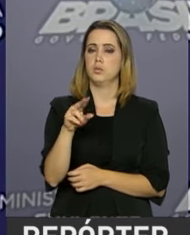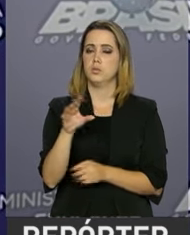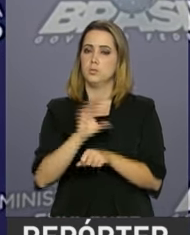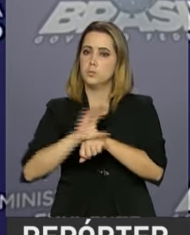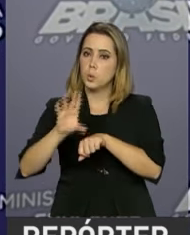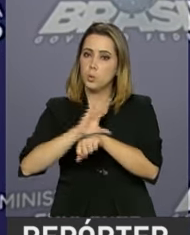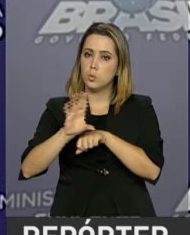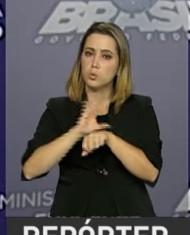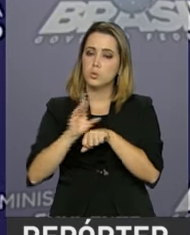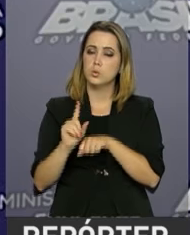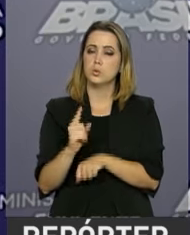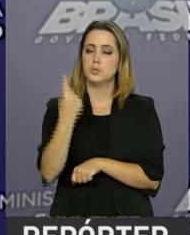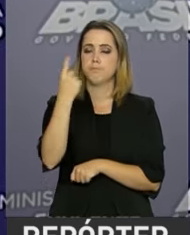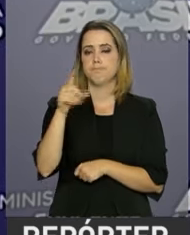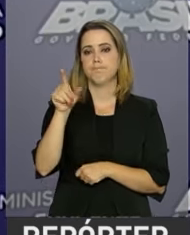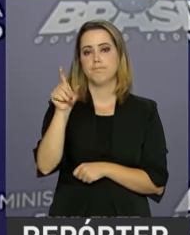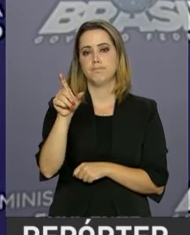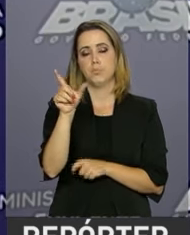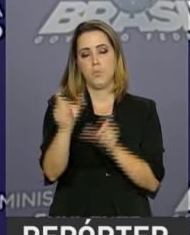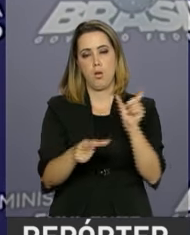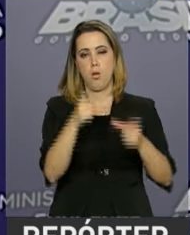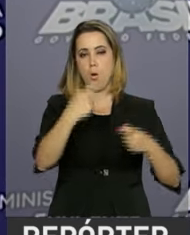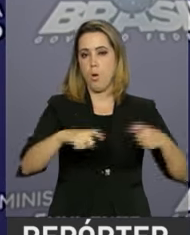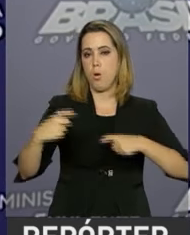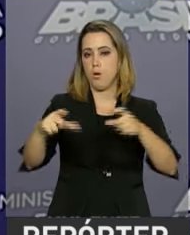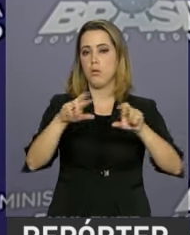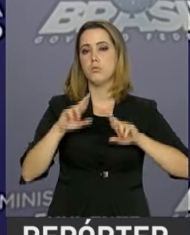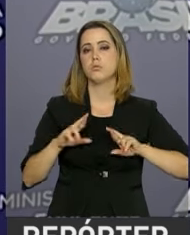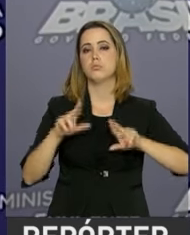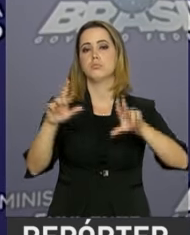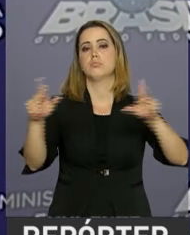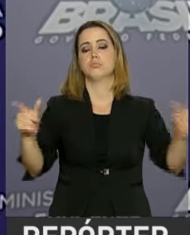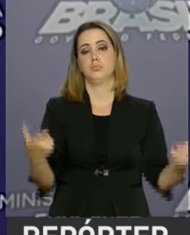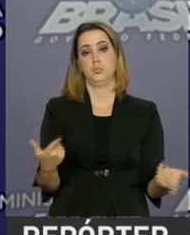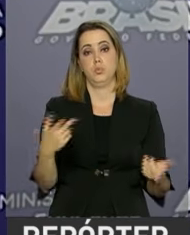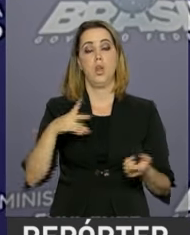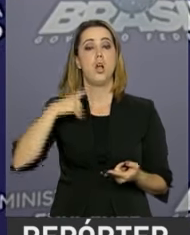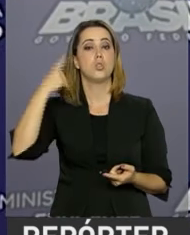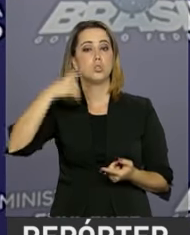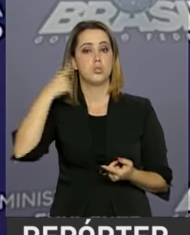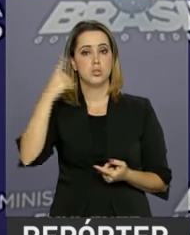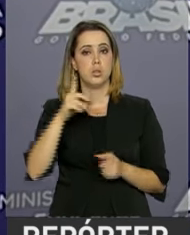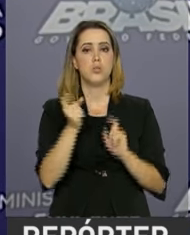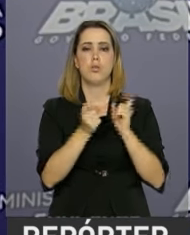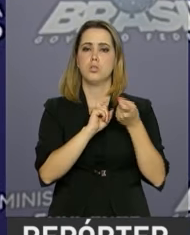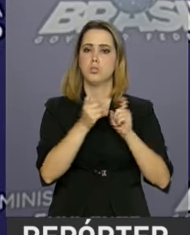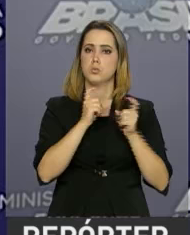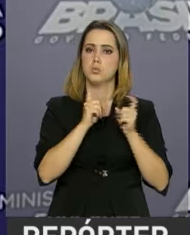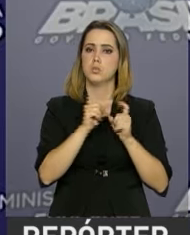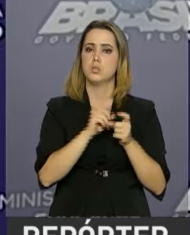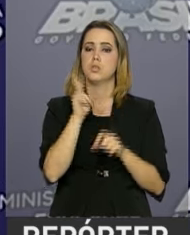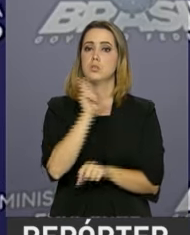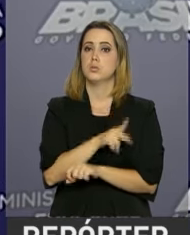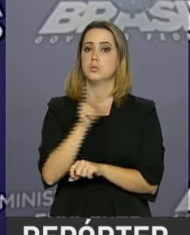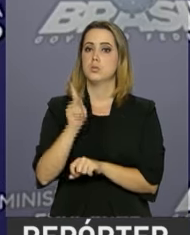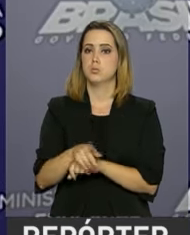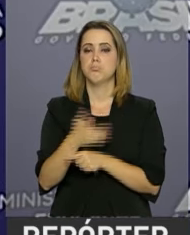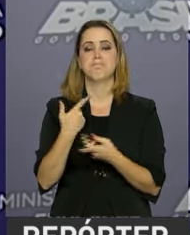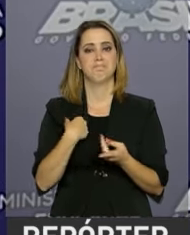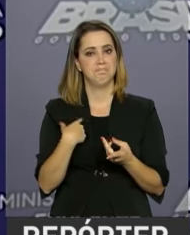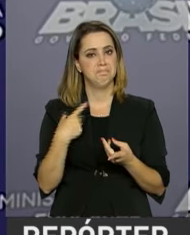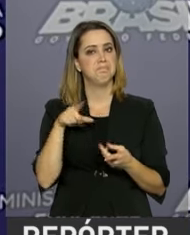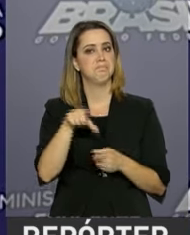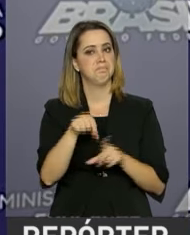instituições particulares de ensino superior em todo o país. Direito, Administração e Pedagogia foram os cursos mais disputados. E os